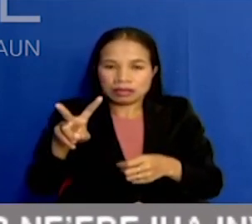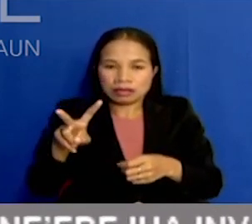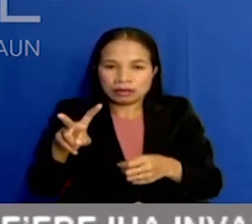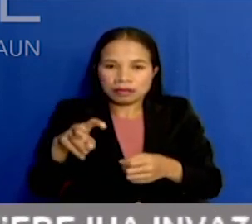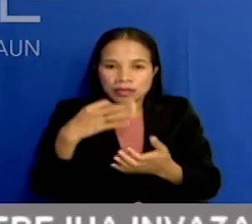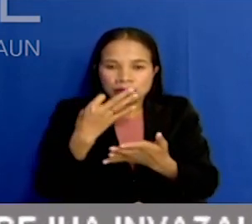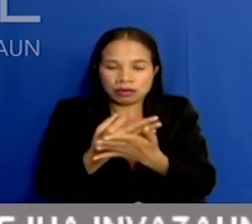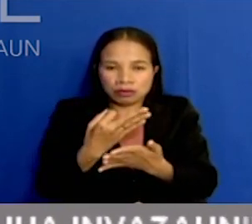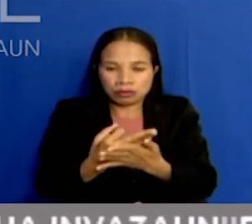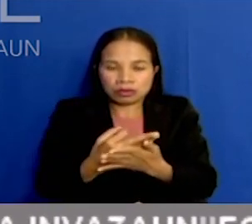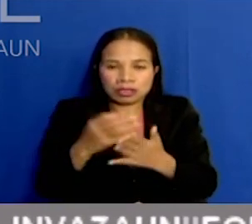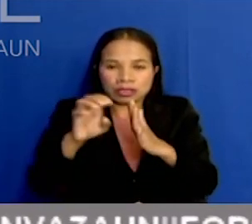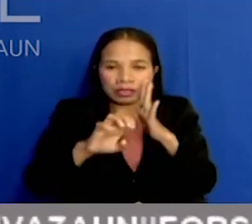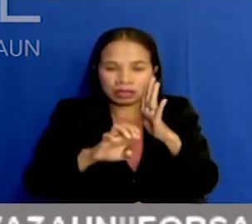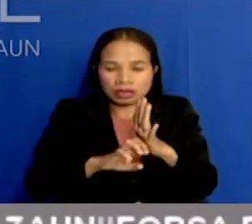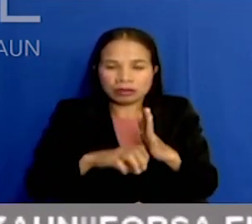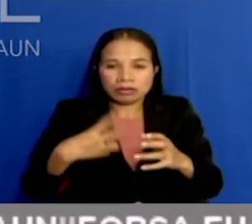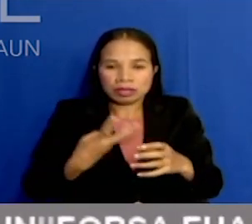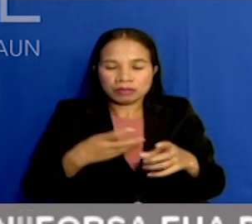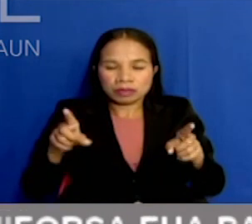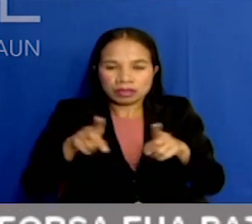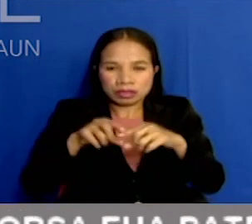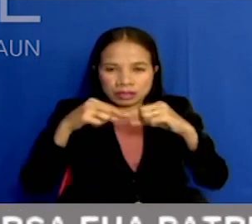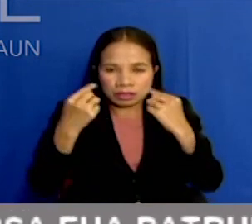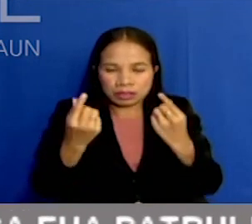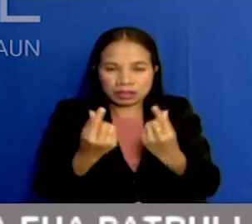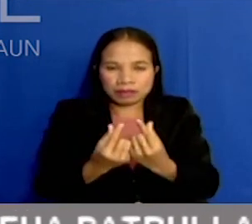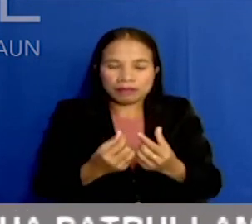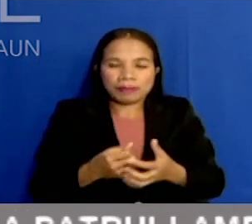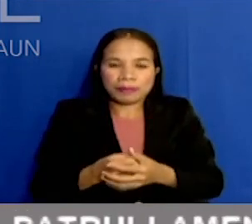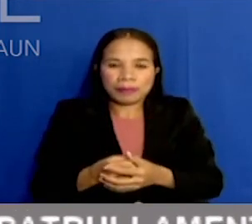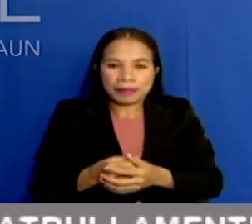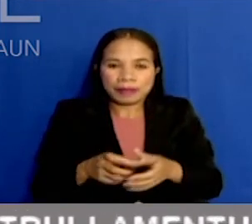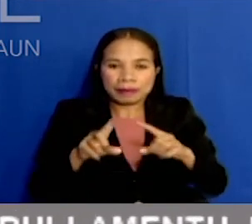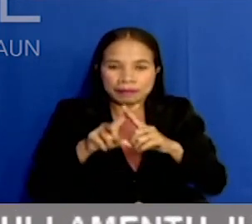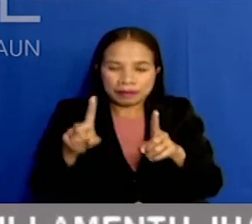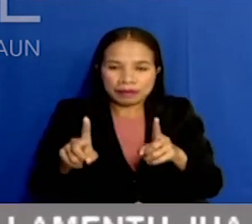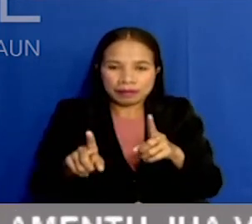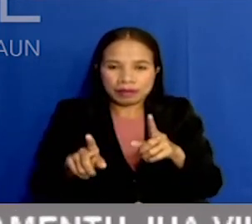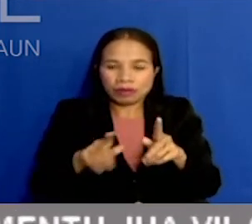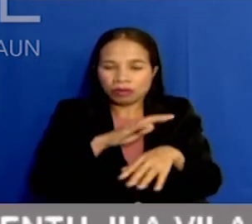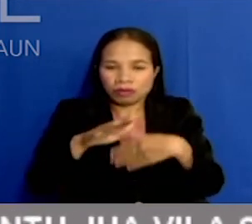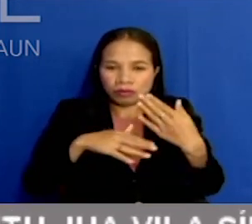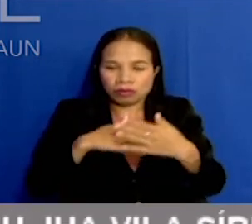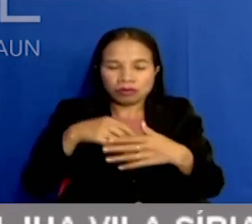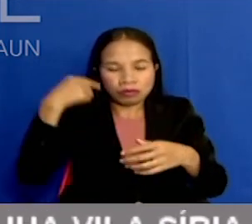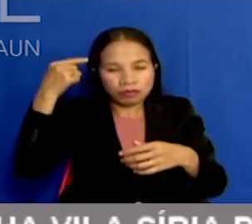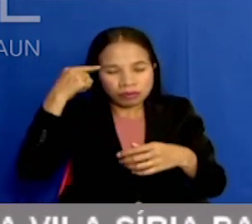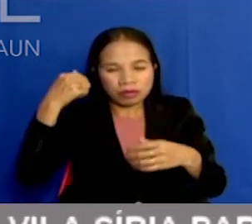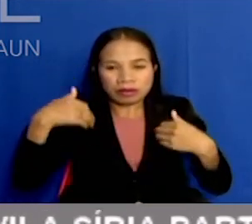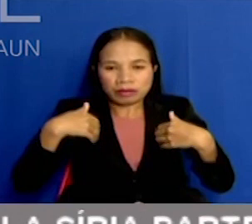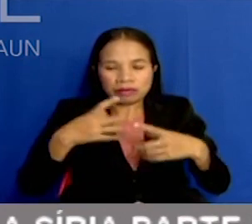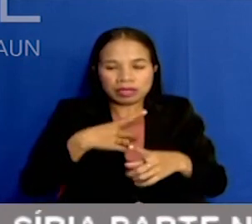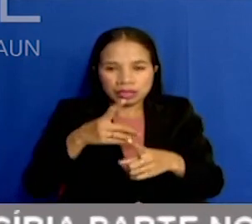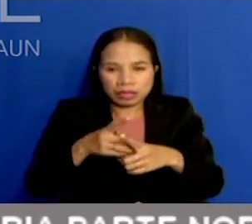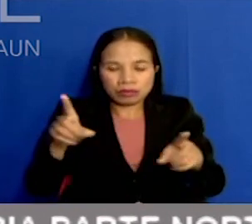osemen zradu star tama ita mayus resita sidade kudu ketulu firu de nebe tidak di hotu tu urban hate hotu tu iha dire tu